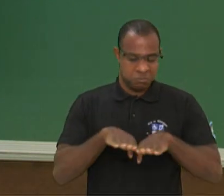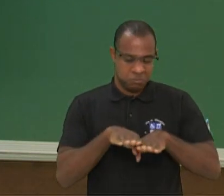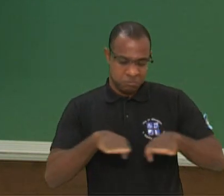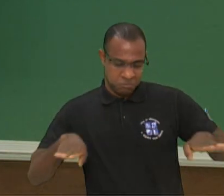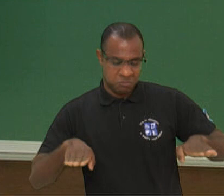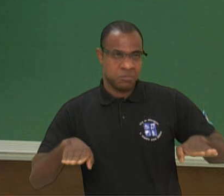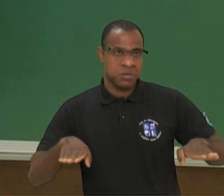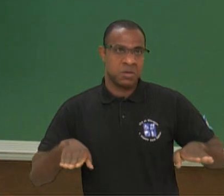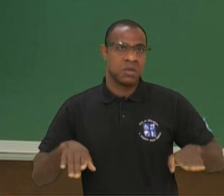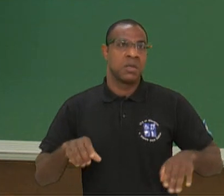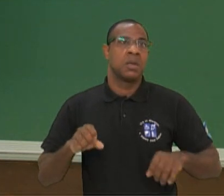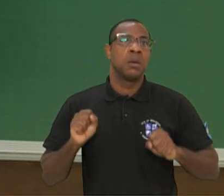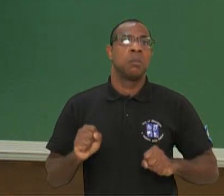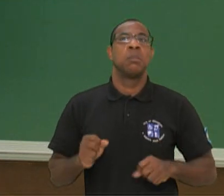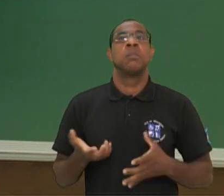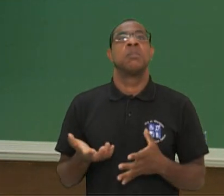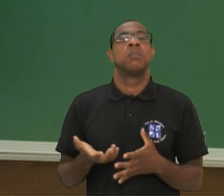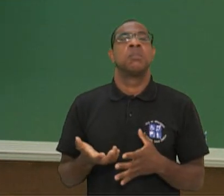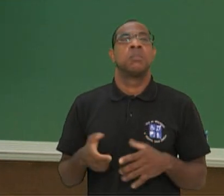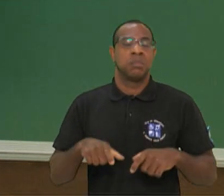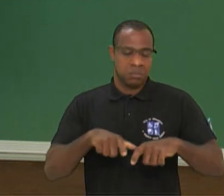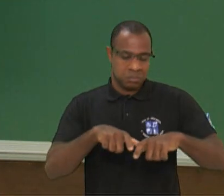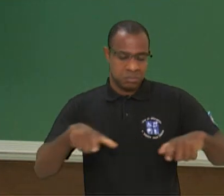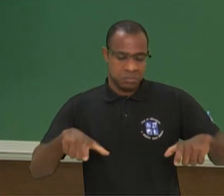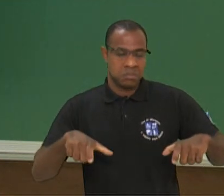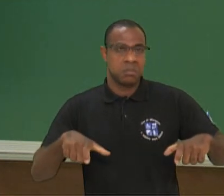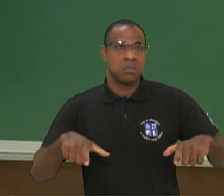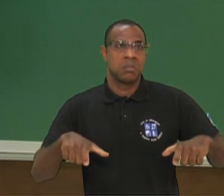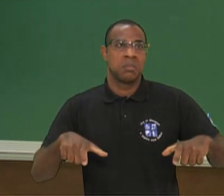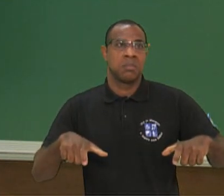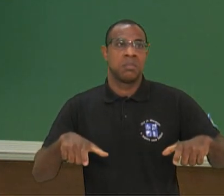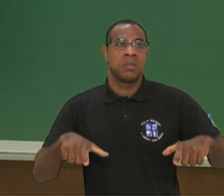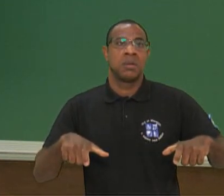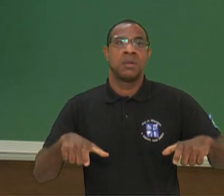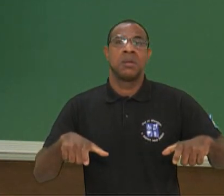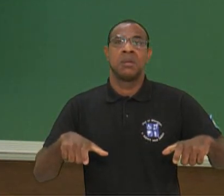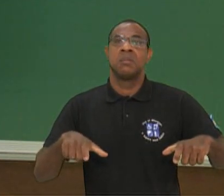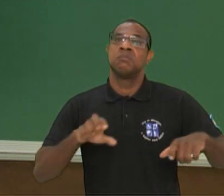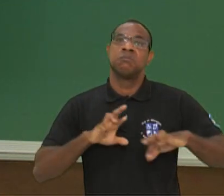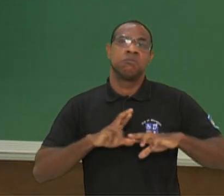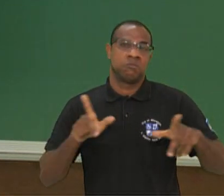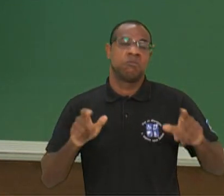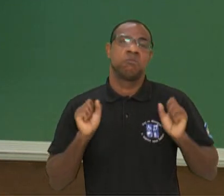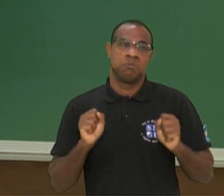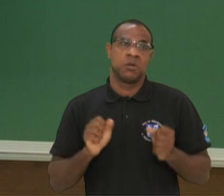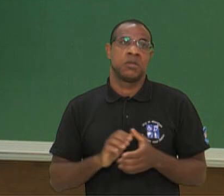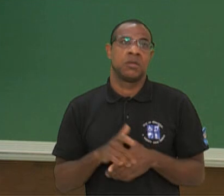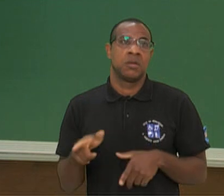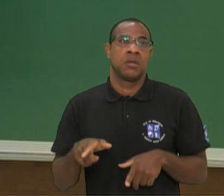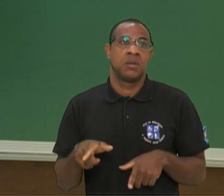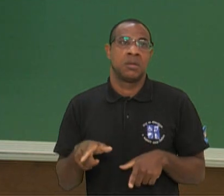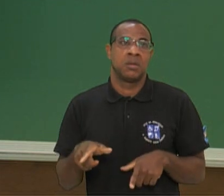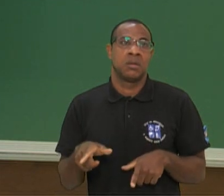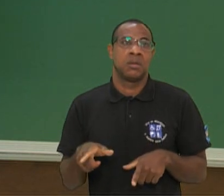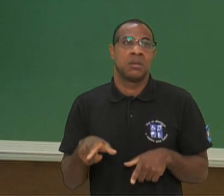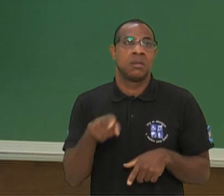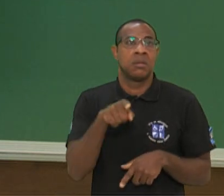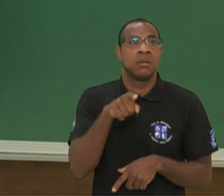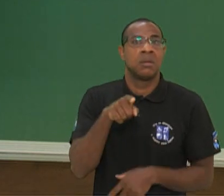nós temos 3 campos onde o tênis de campo pode ser disputado. O primeiro deles é o